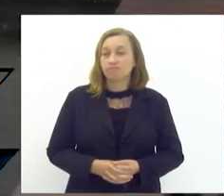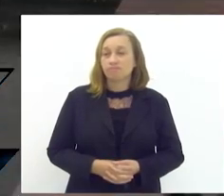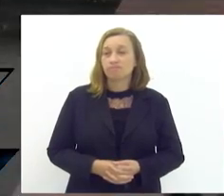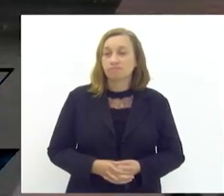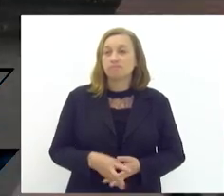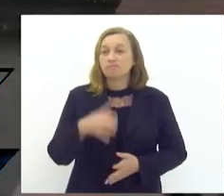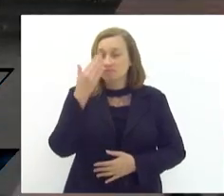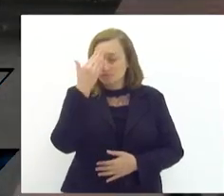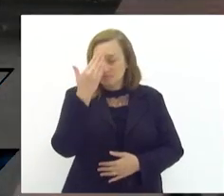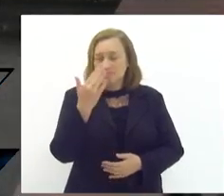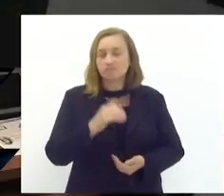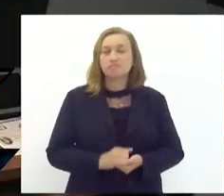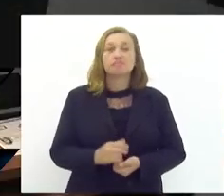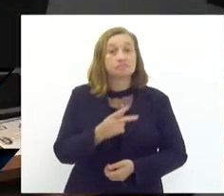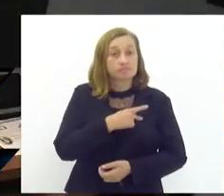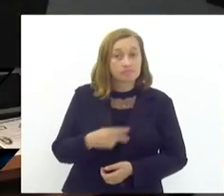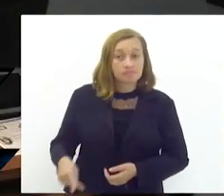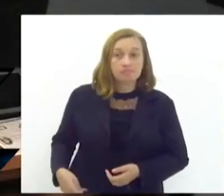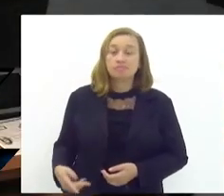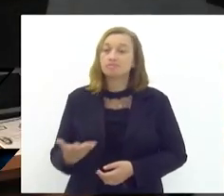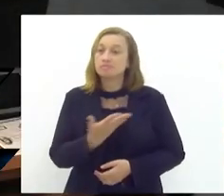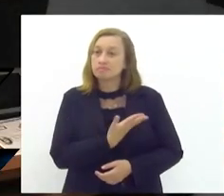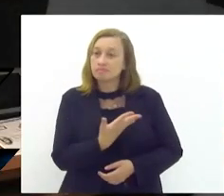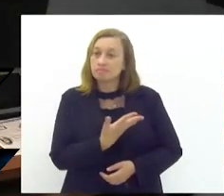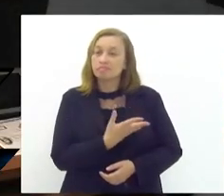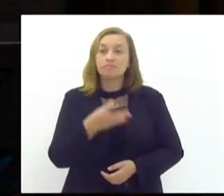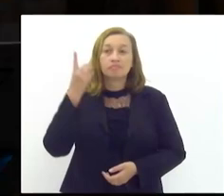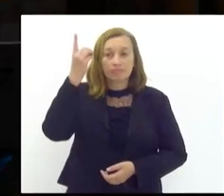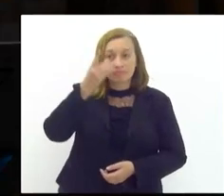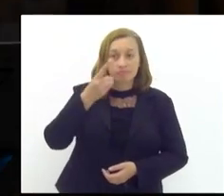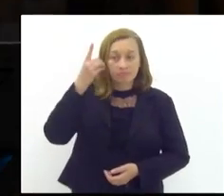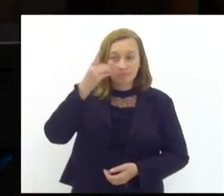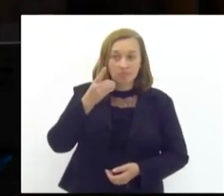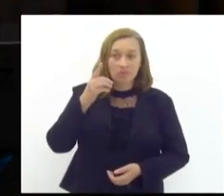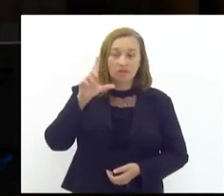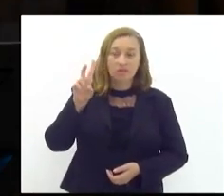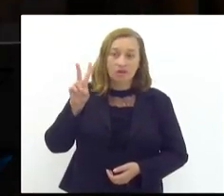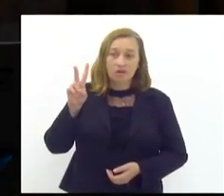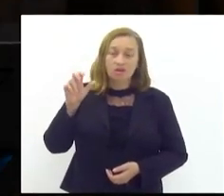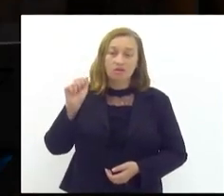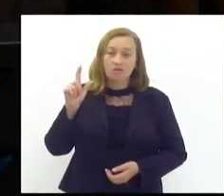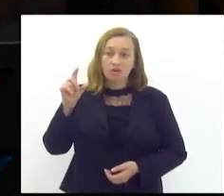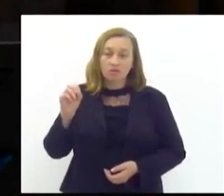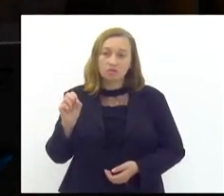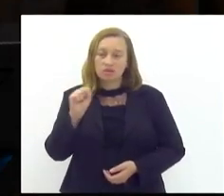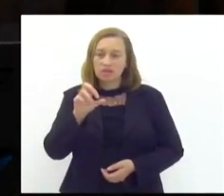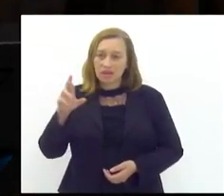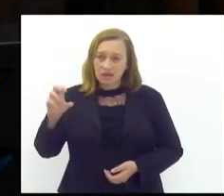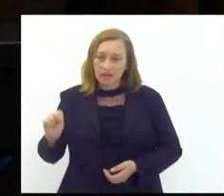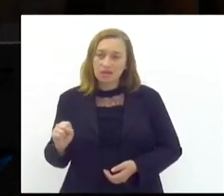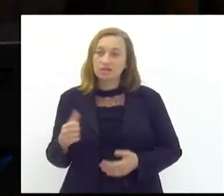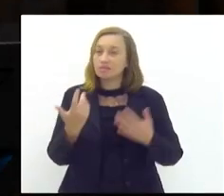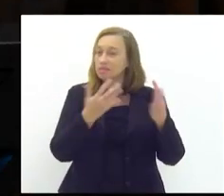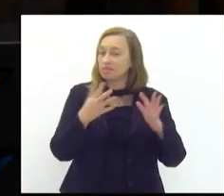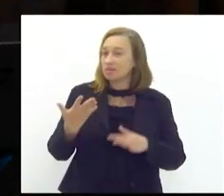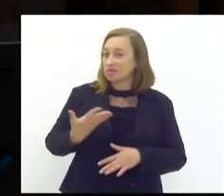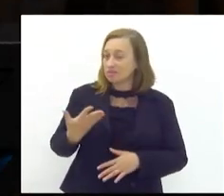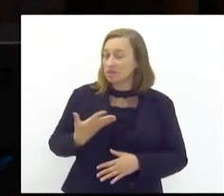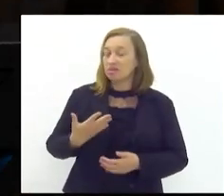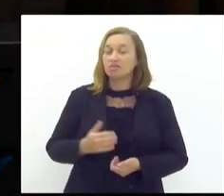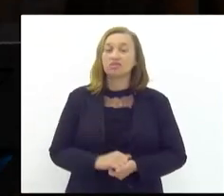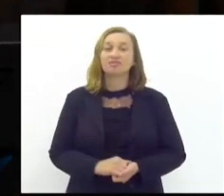Muito obrigado Presidente companheiro amigo deputado Paulo Ceasa cumprimentar os nossos parlamentares